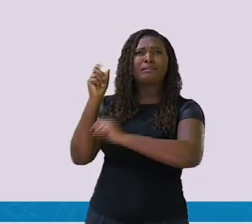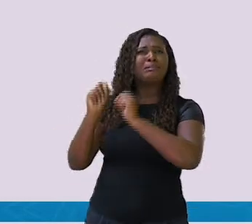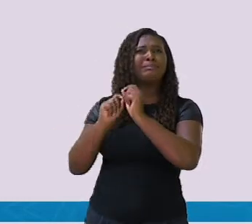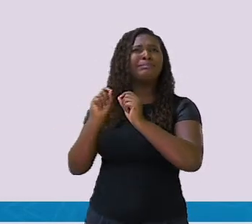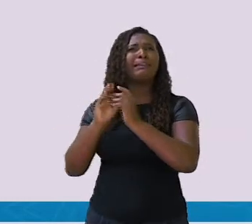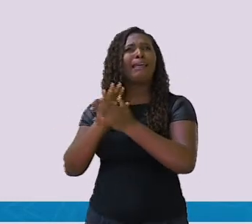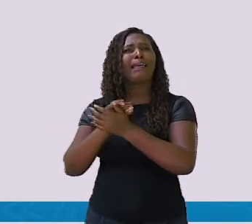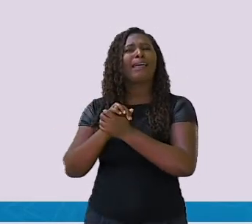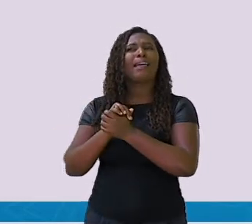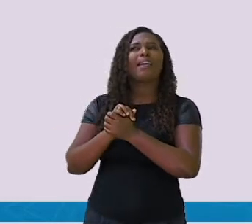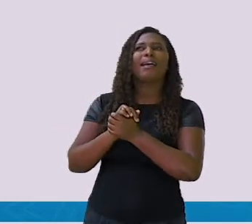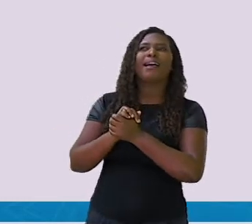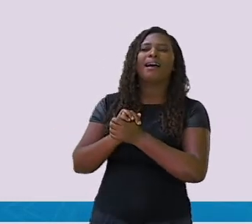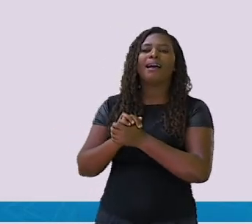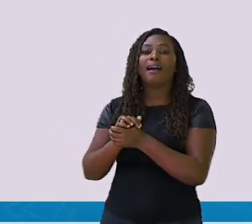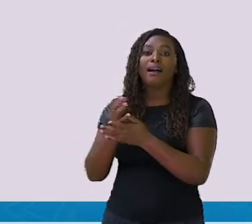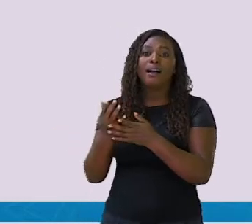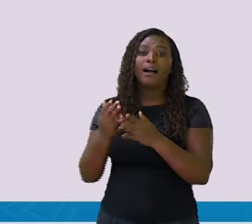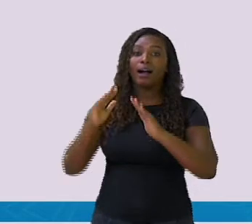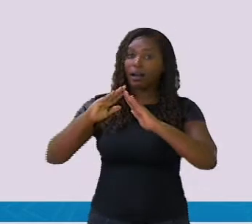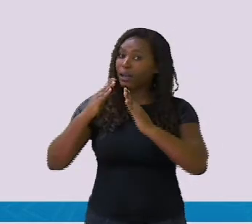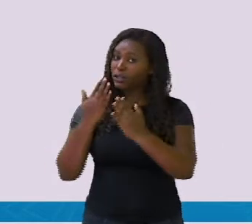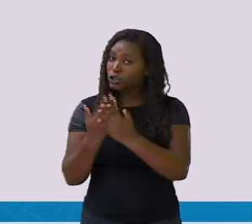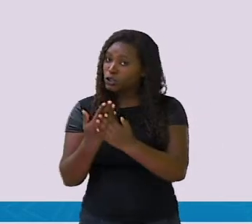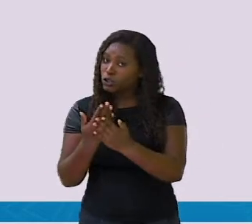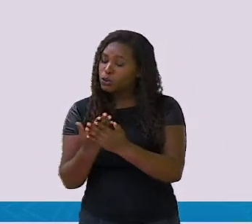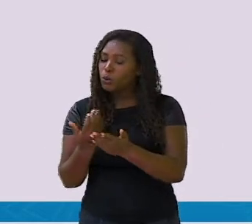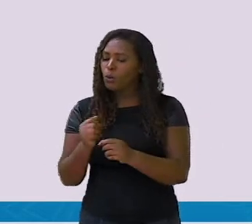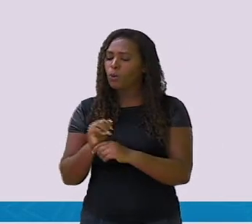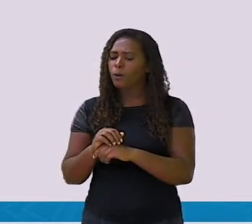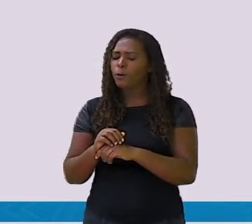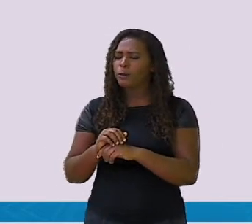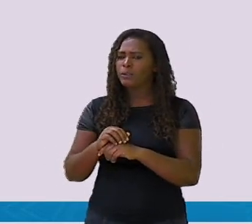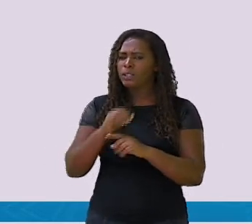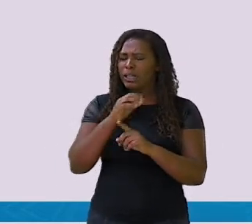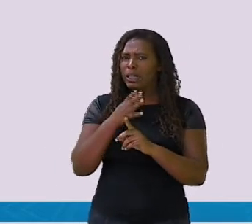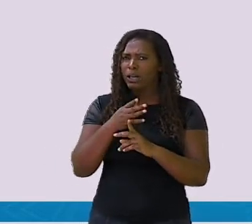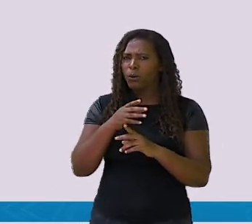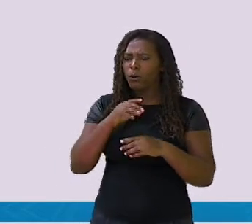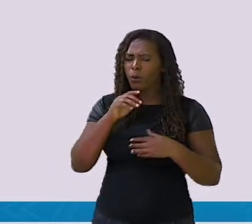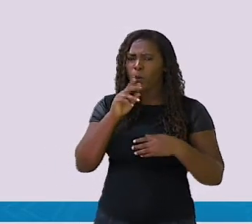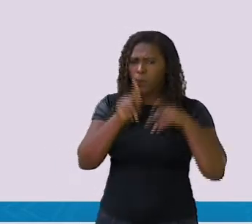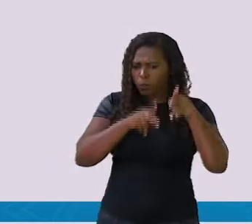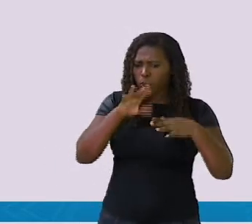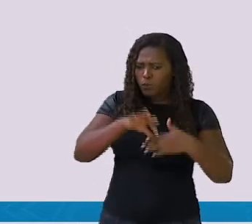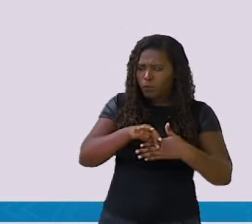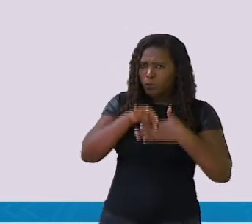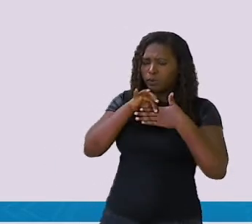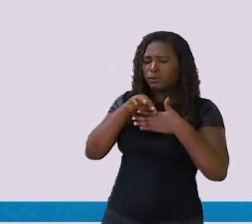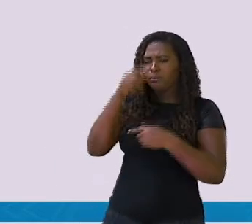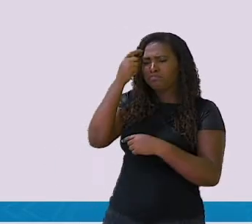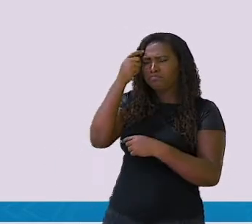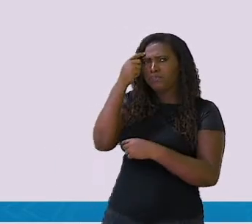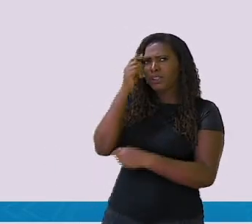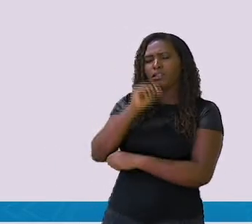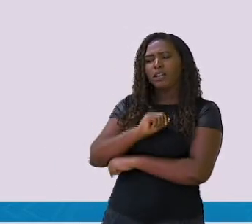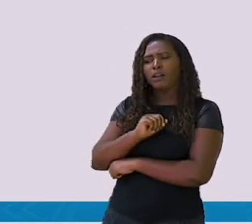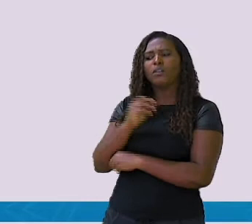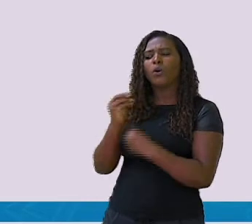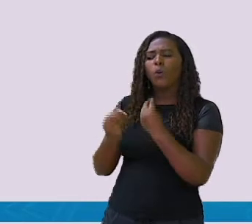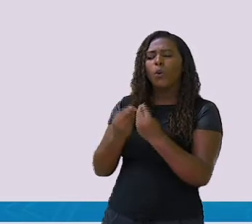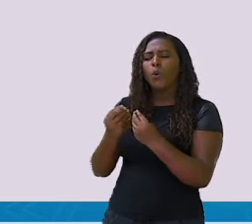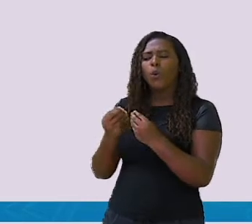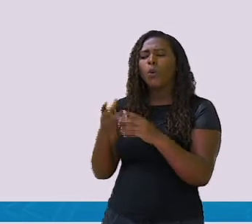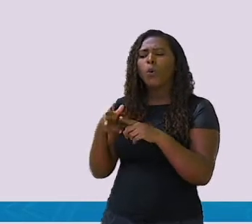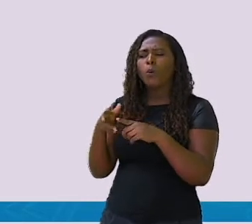reflexões sobre o ideal do funcionamento das escolas e para qual público. Com essa situação da escola evoluir,